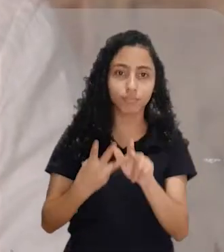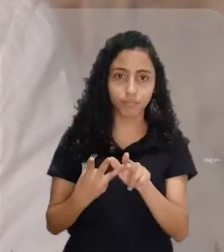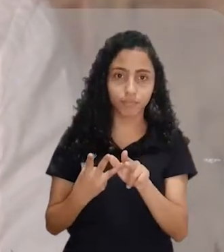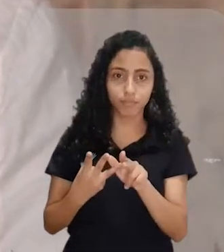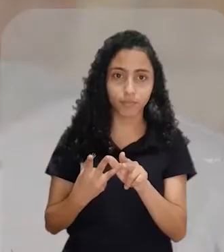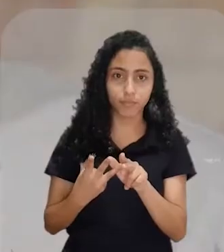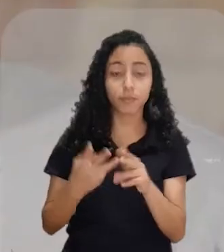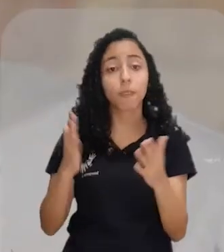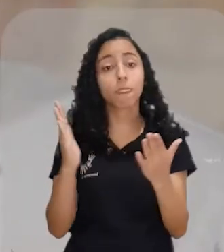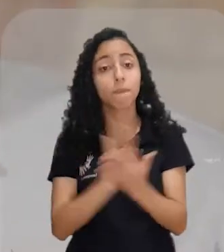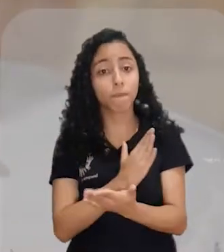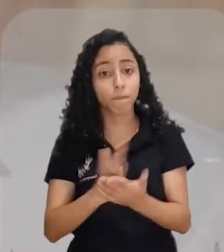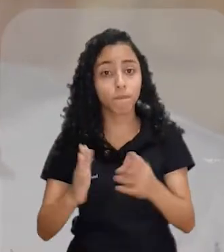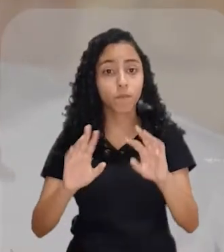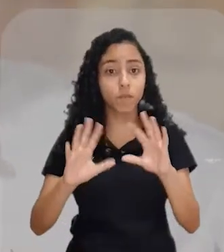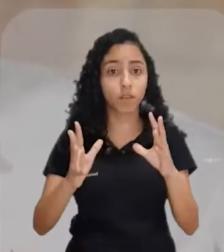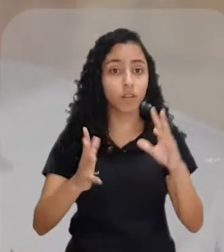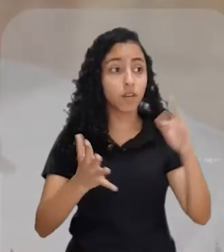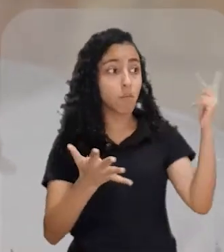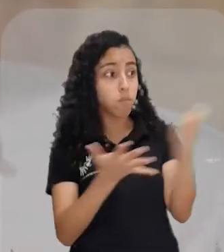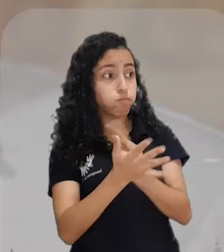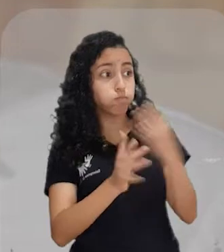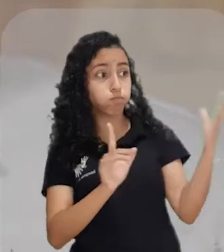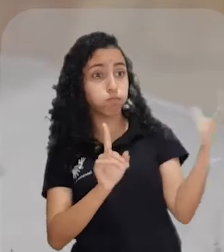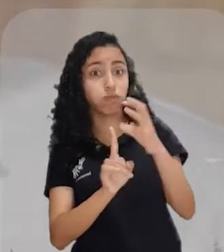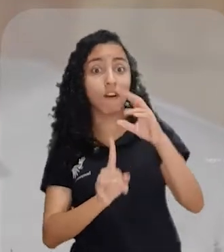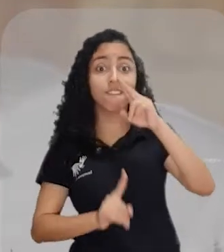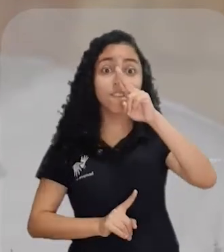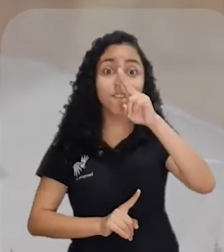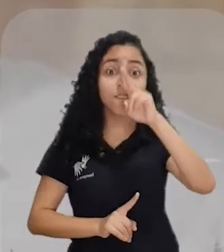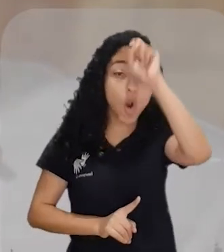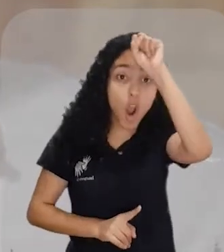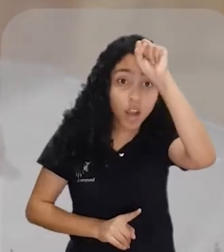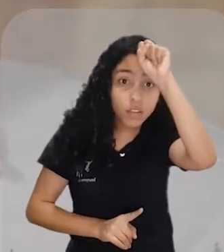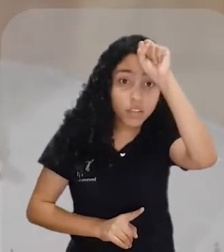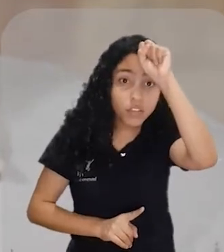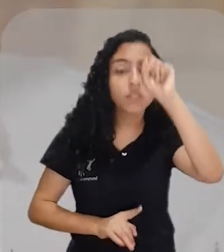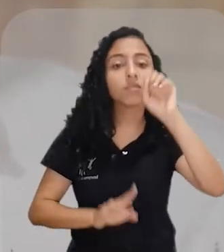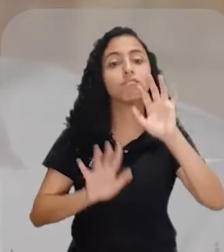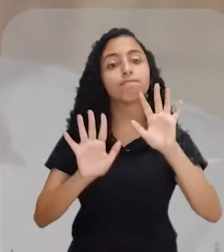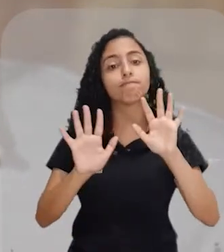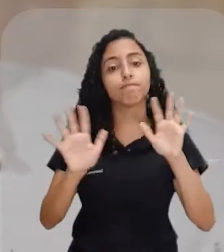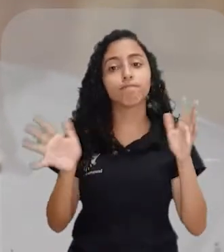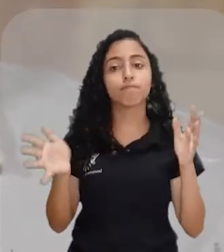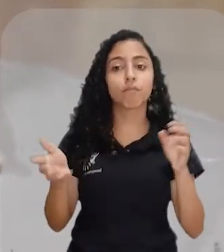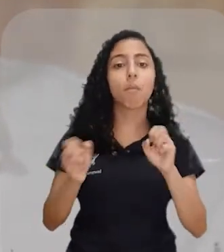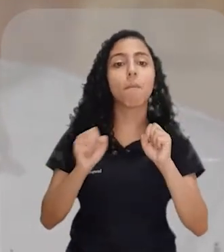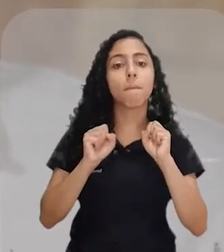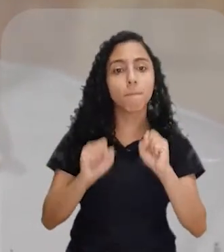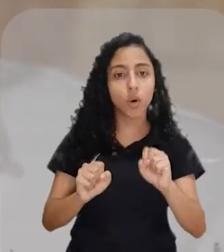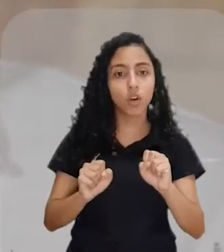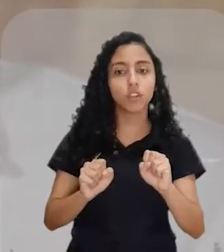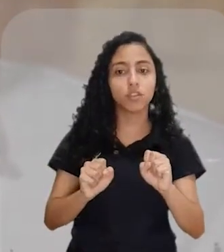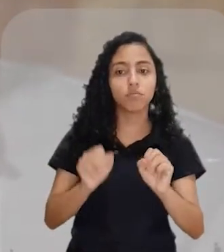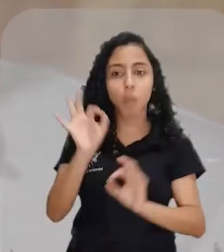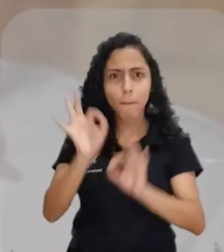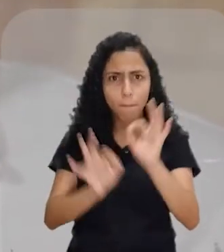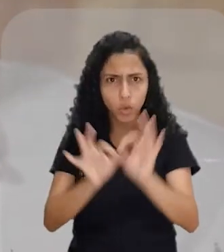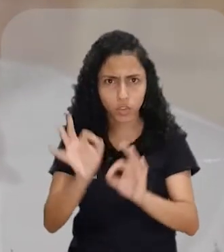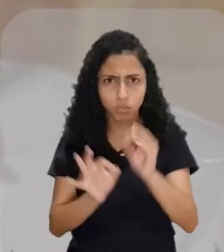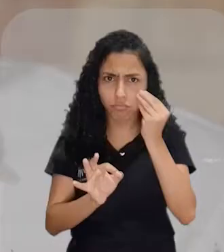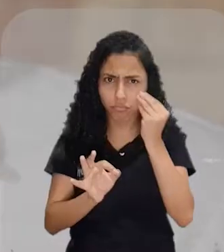E, em alguns casos, o processo de perturbação pode ser tão forte que pode ser necessário